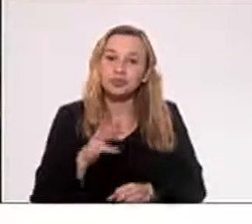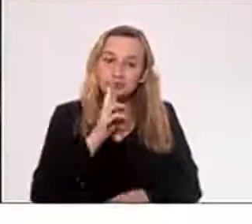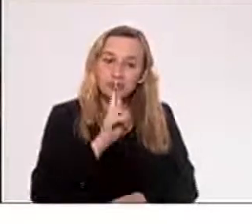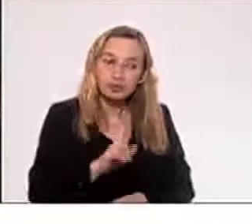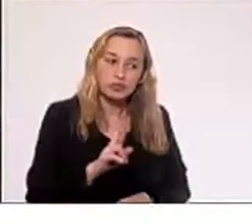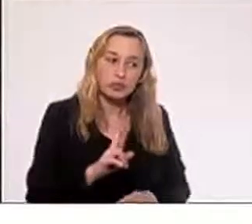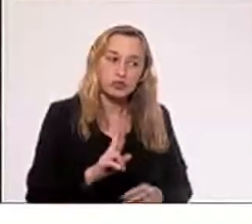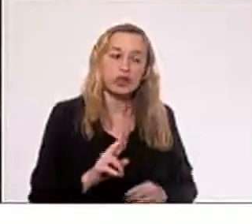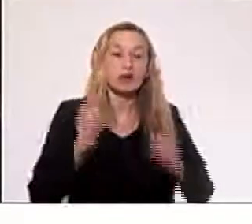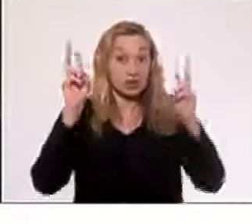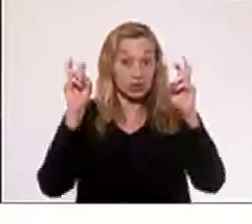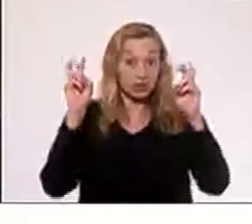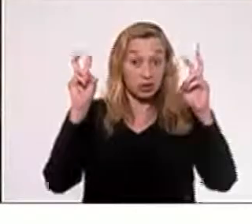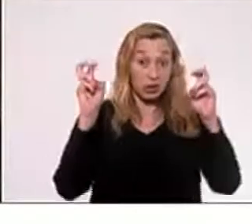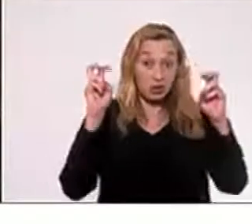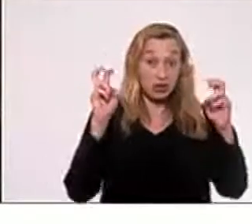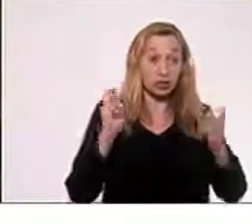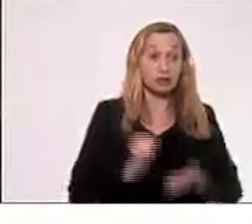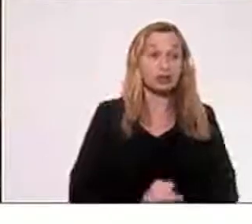nesse cenário